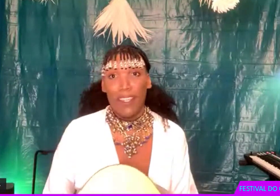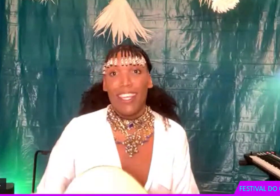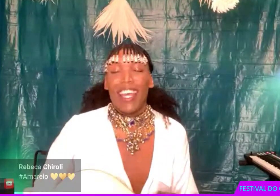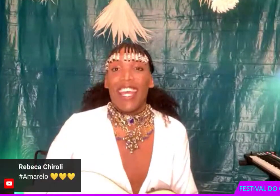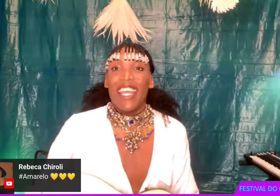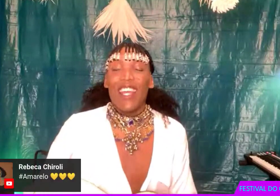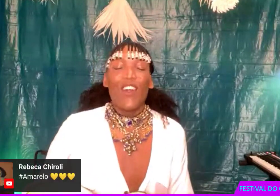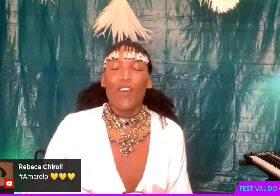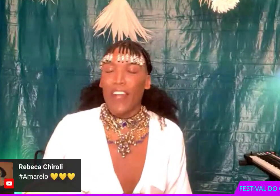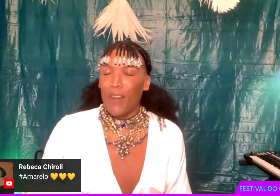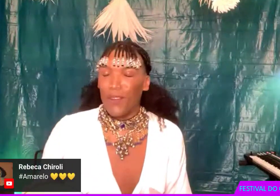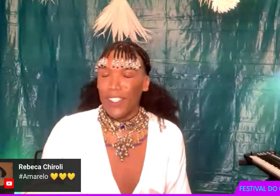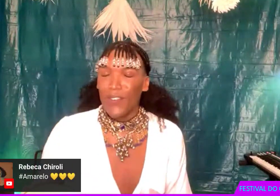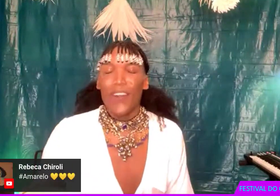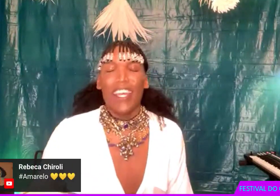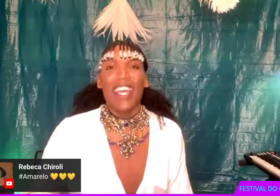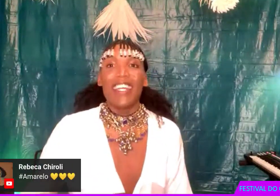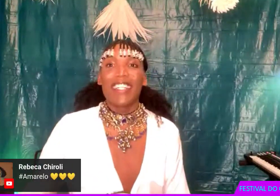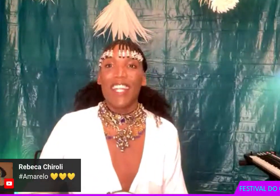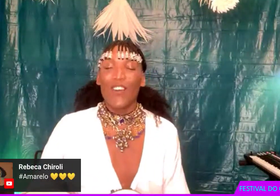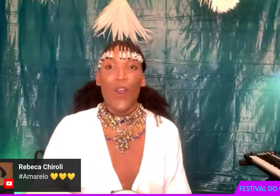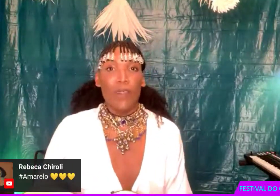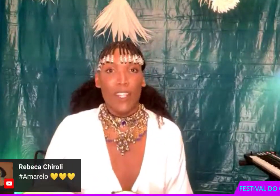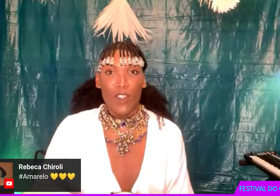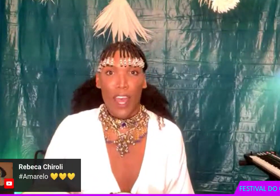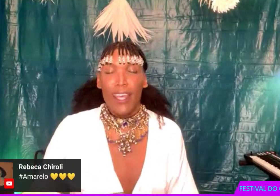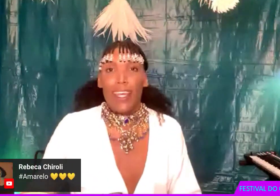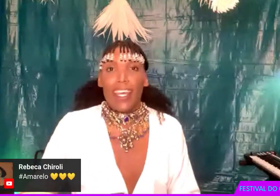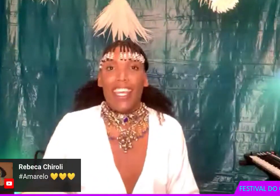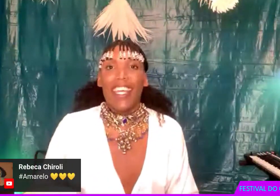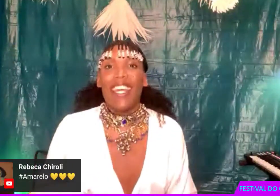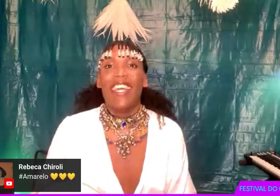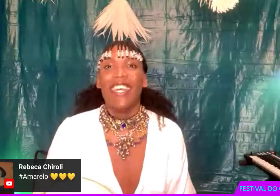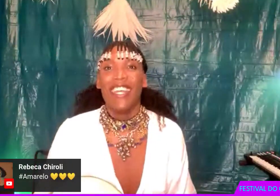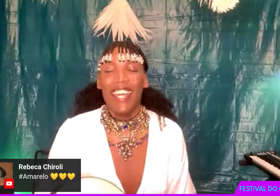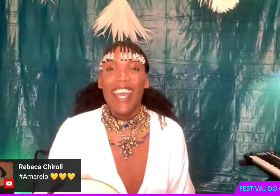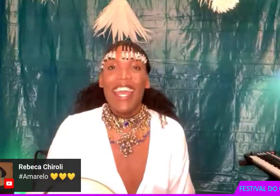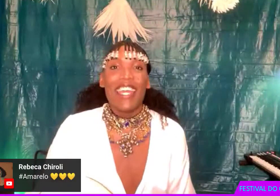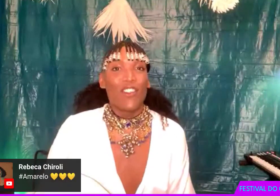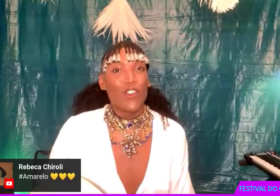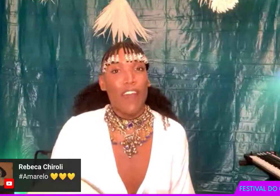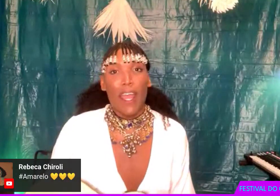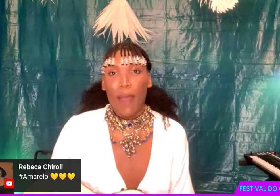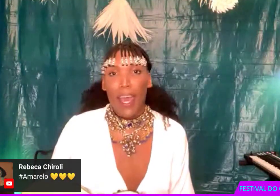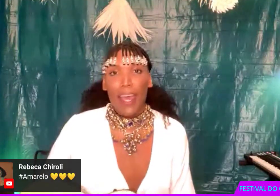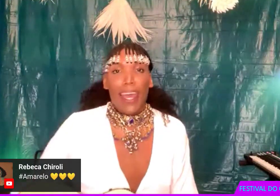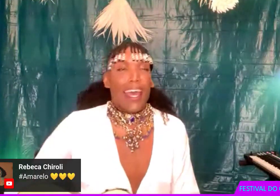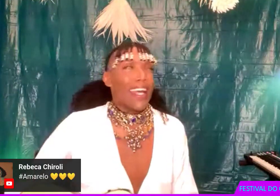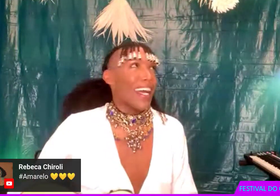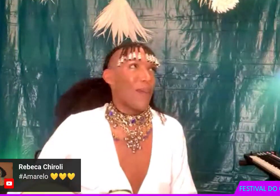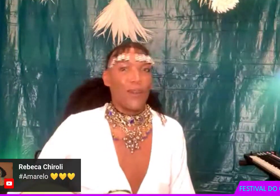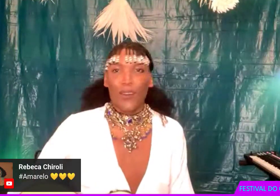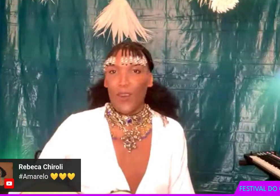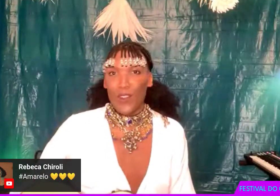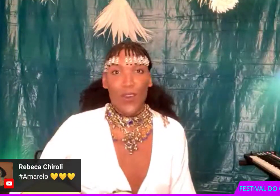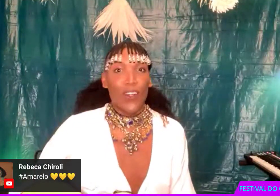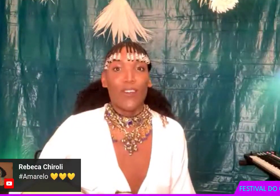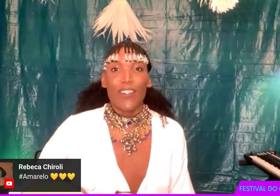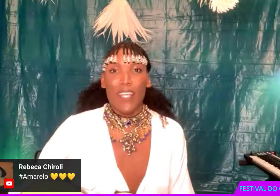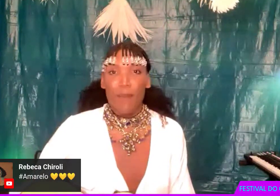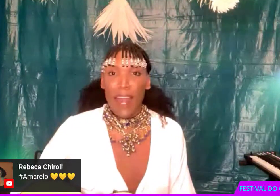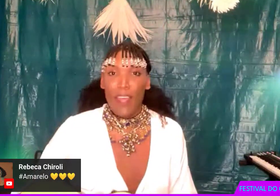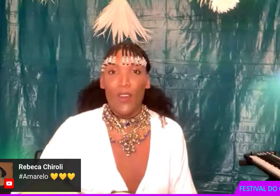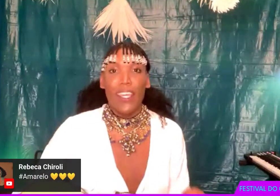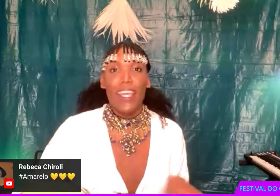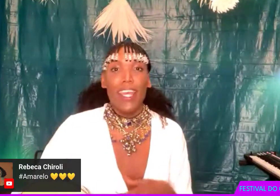ao Grammy. E eu não vou falar muito, porque senão eu vou começar a chorar. E a gente vai acabando com o show, que